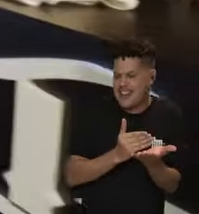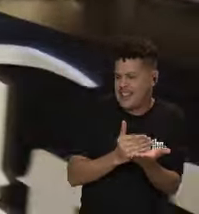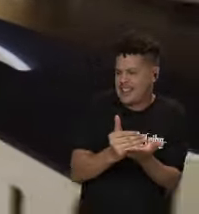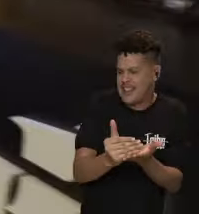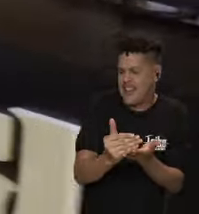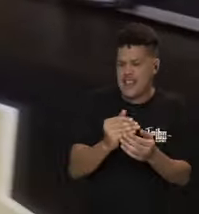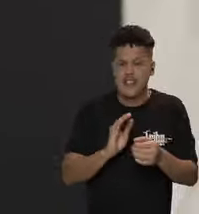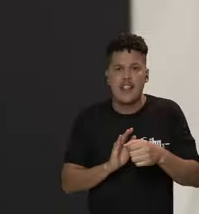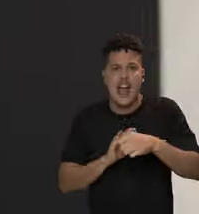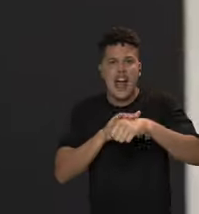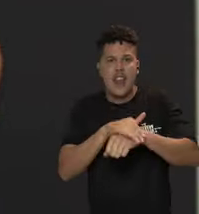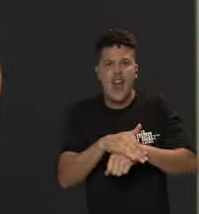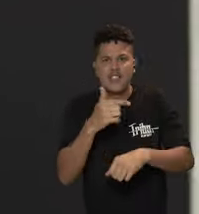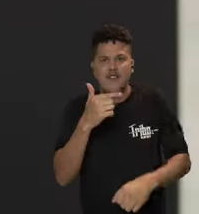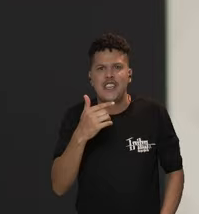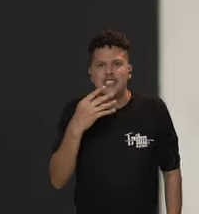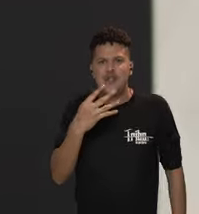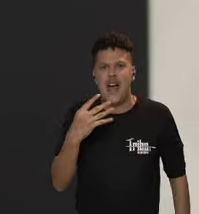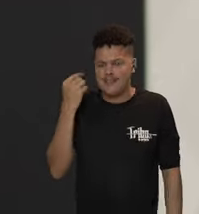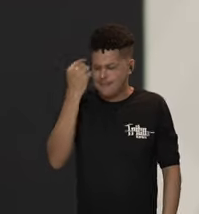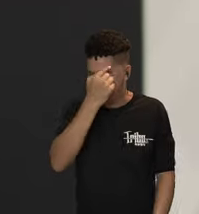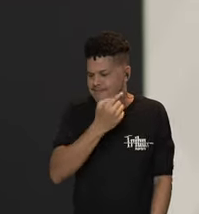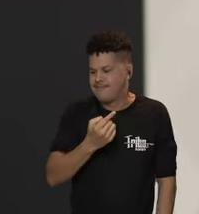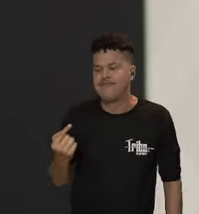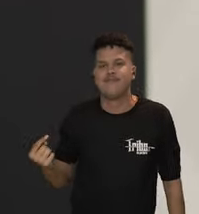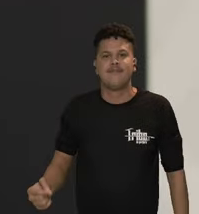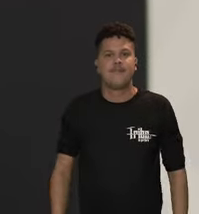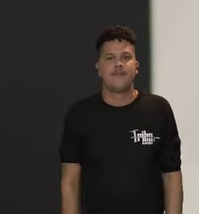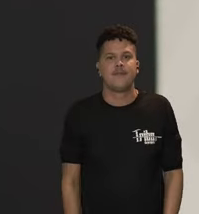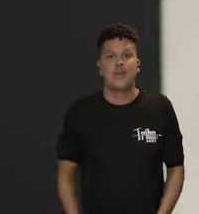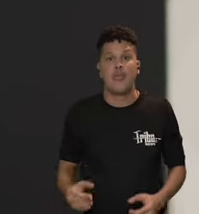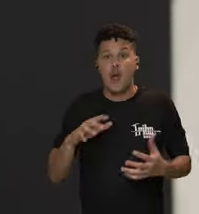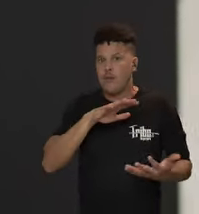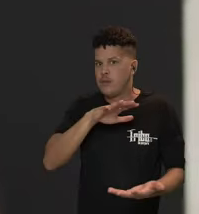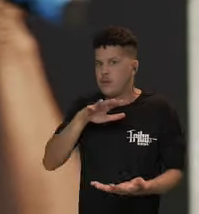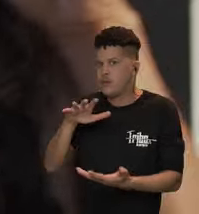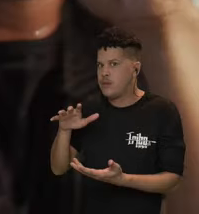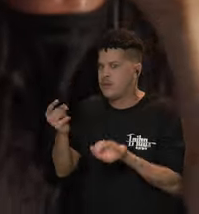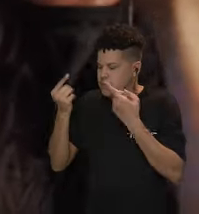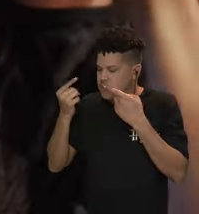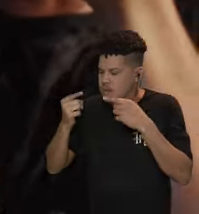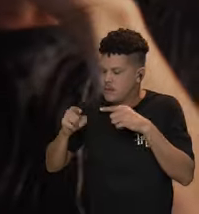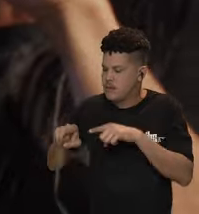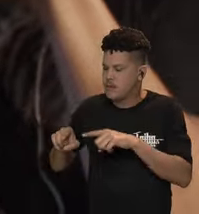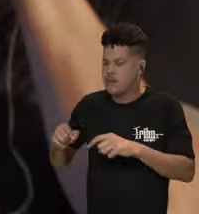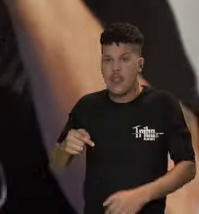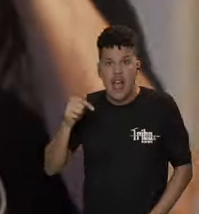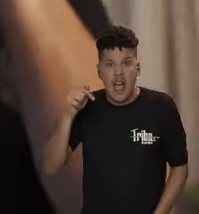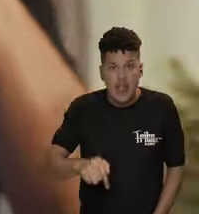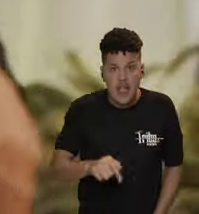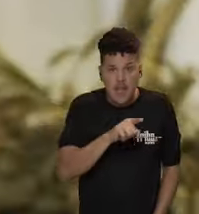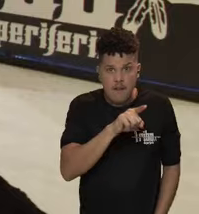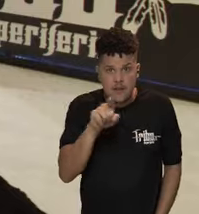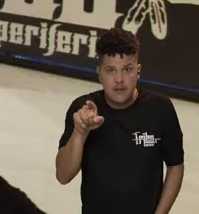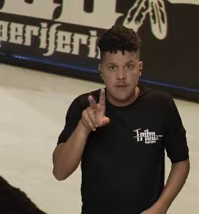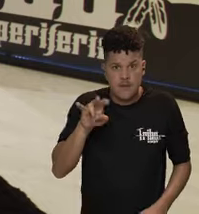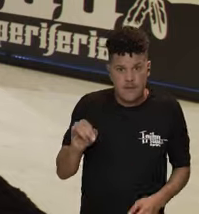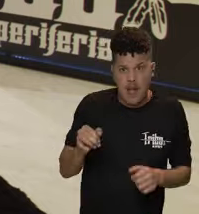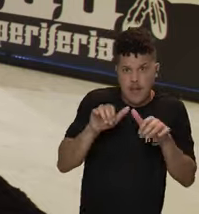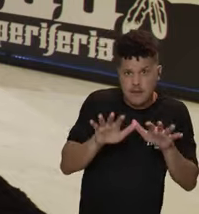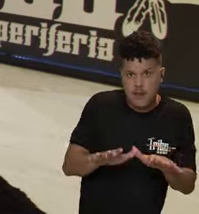noite é 24 por 12. Conspirando. Aqui cês vai ficar